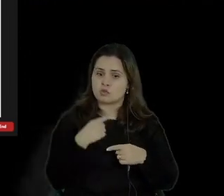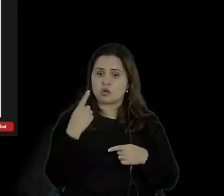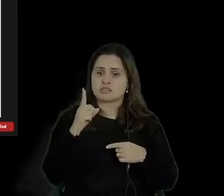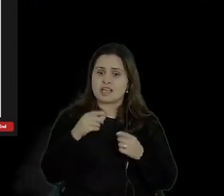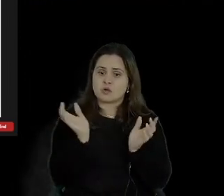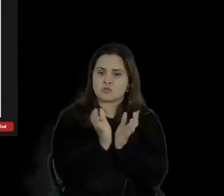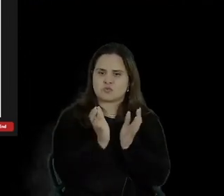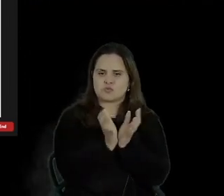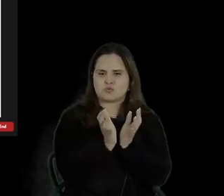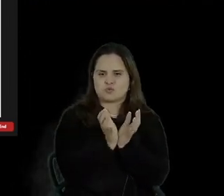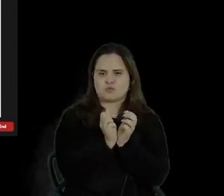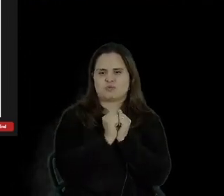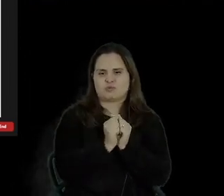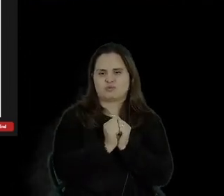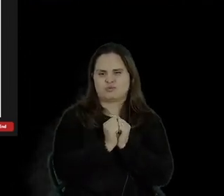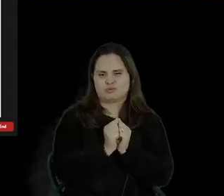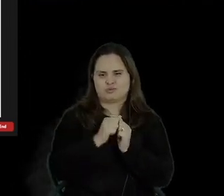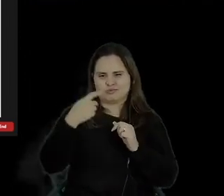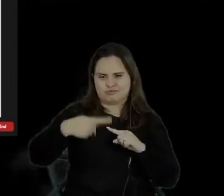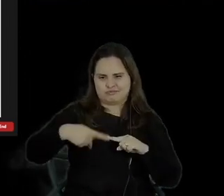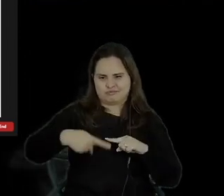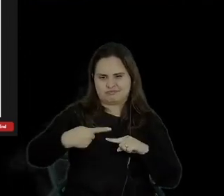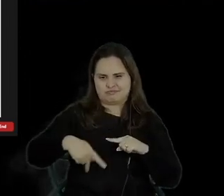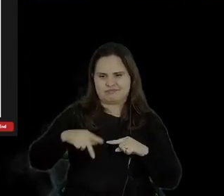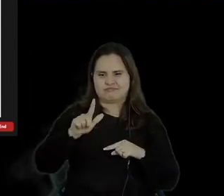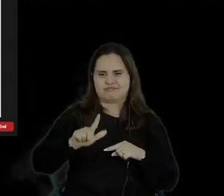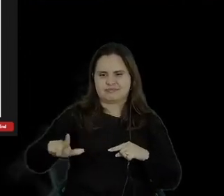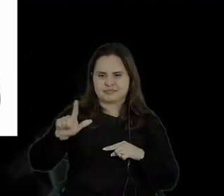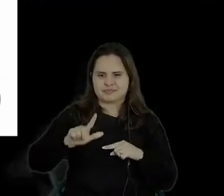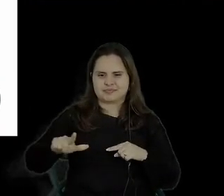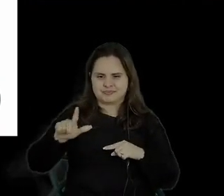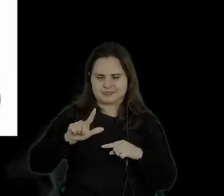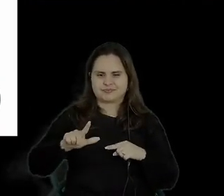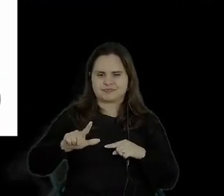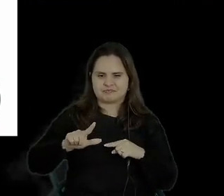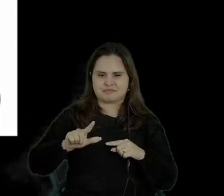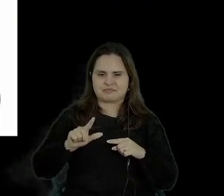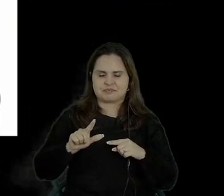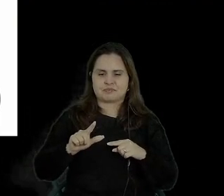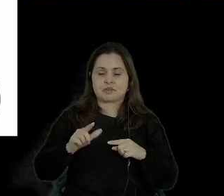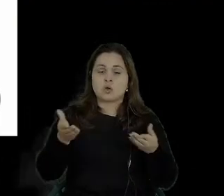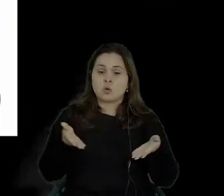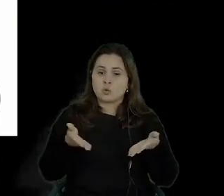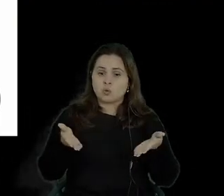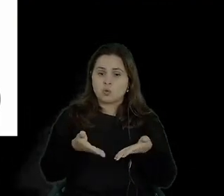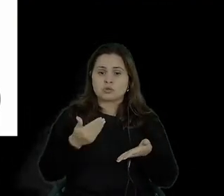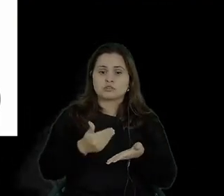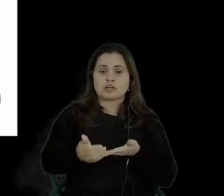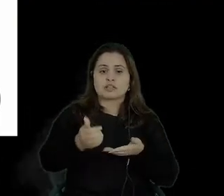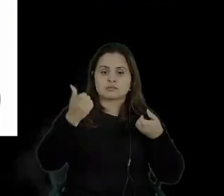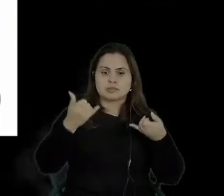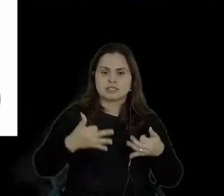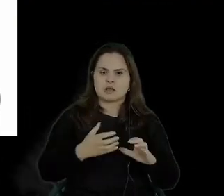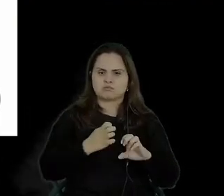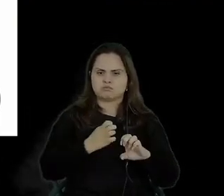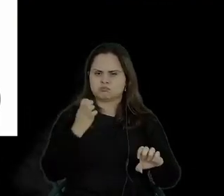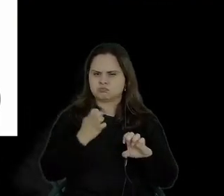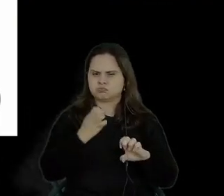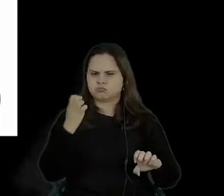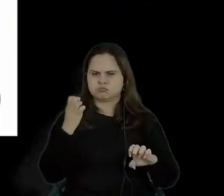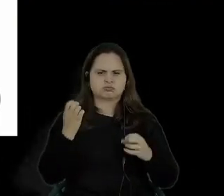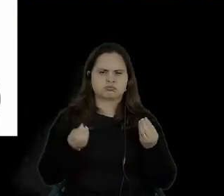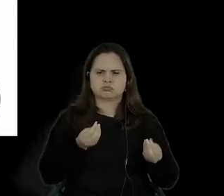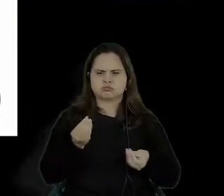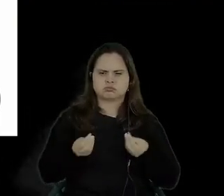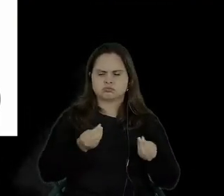todos aqui em Londrina, realmente fazendo a diferença. Então hoje nós vamos falar sobre engenharia em ação, impulsionando